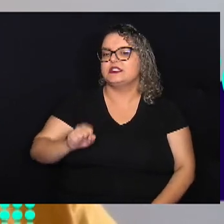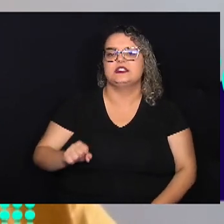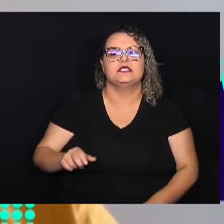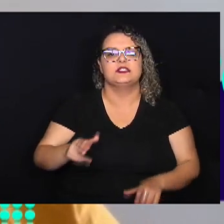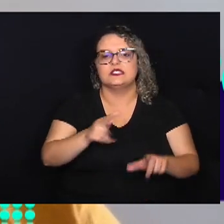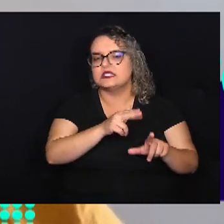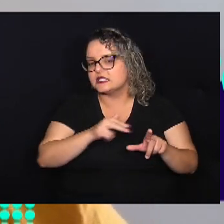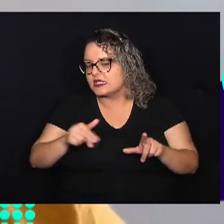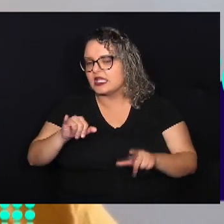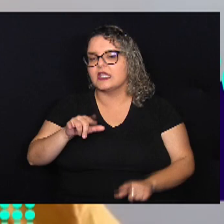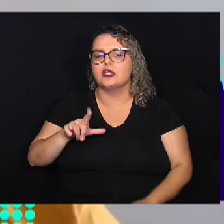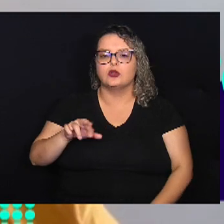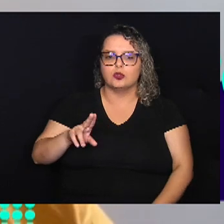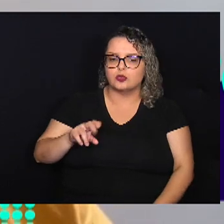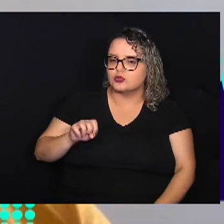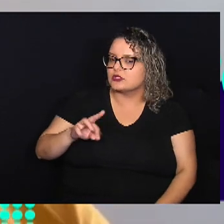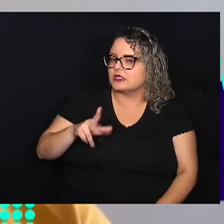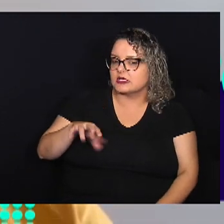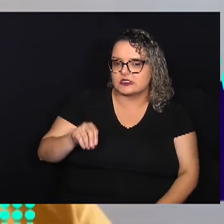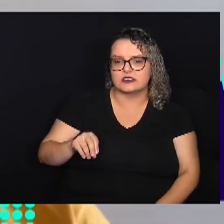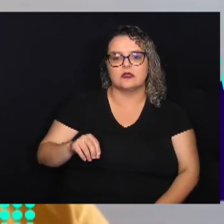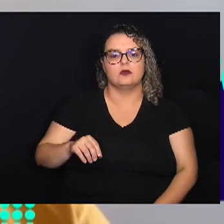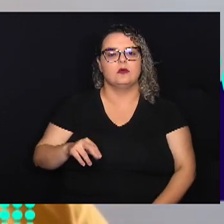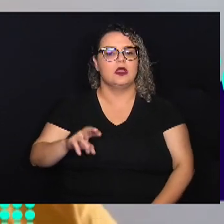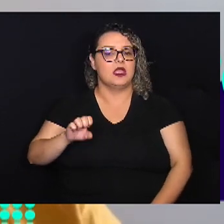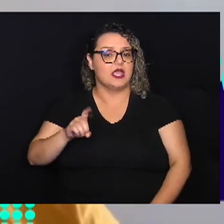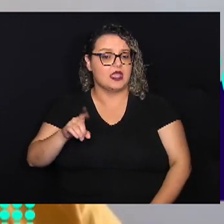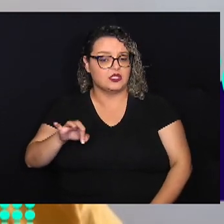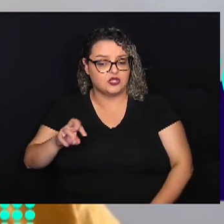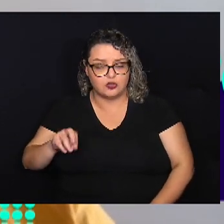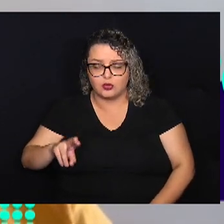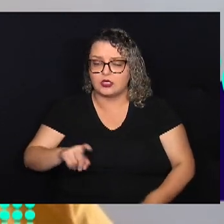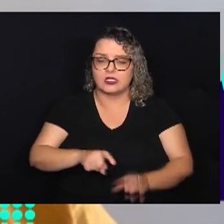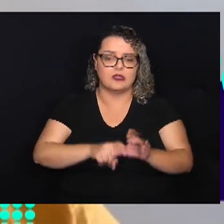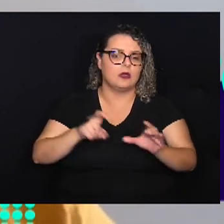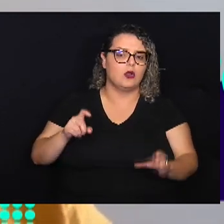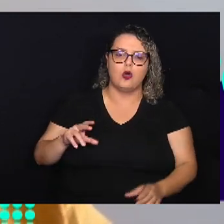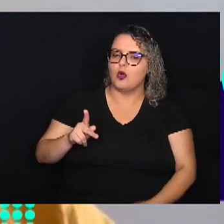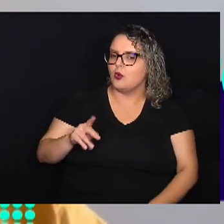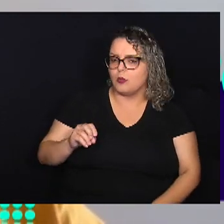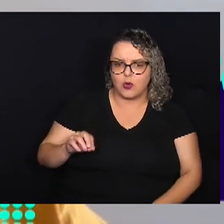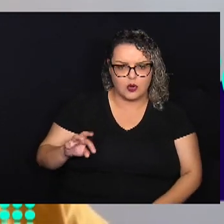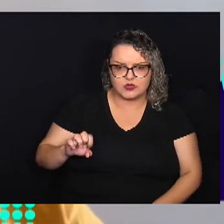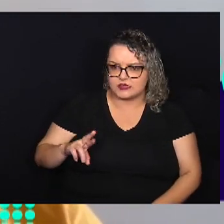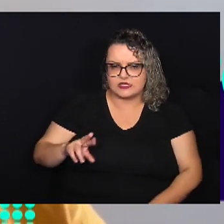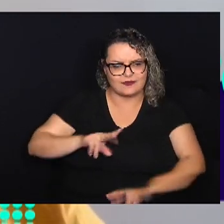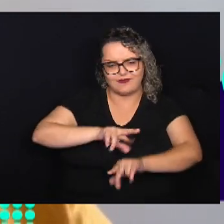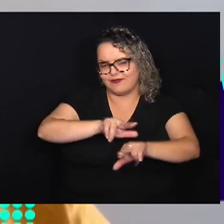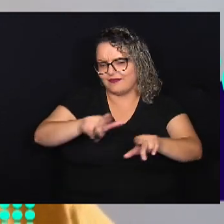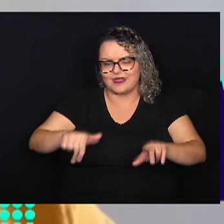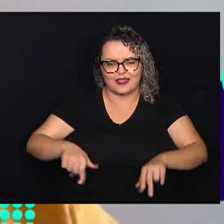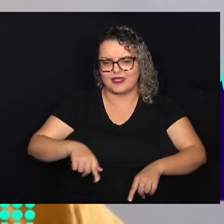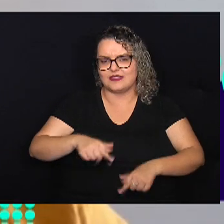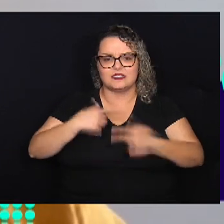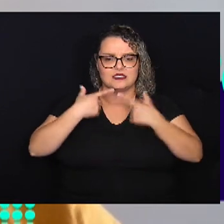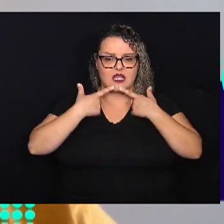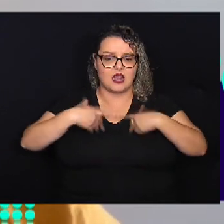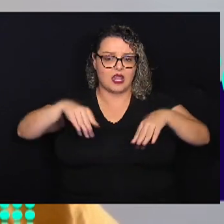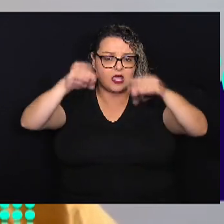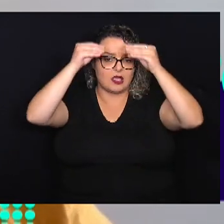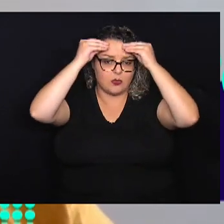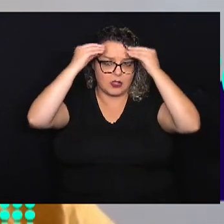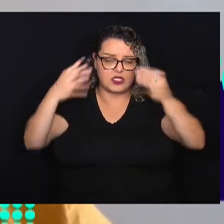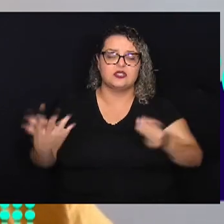ilustrações, editoras independentes, pôsteres, enfim, uma infinidade de linguagens artísticas que